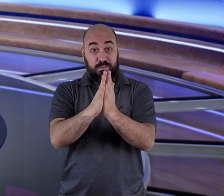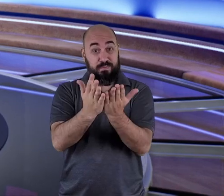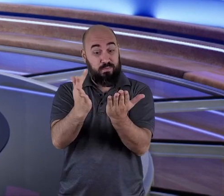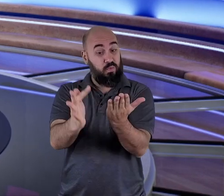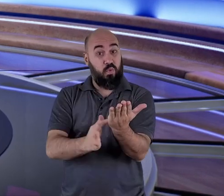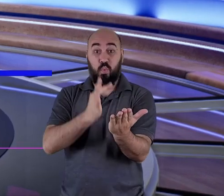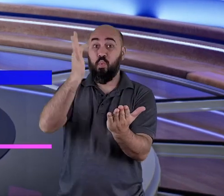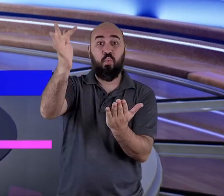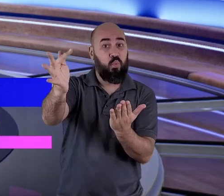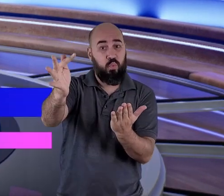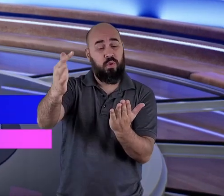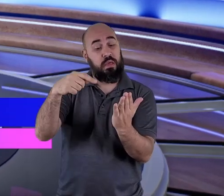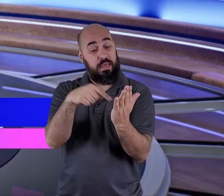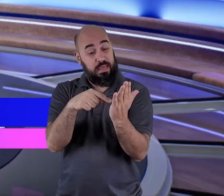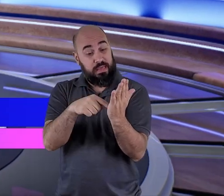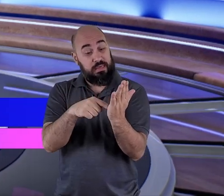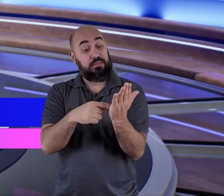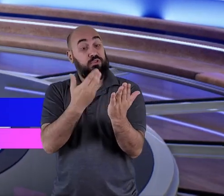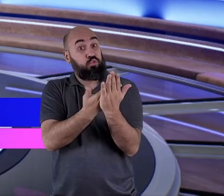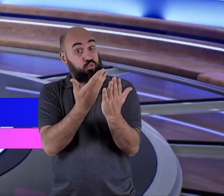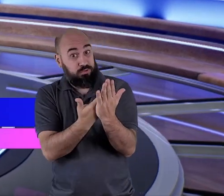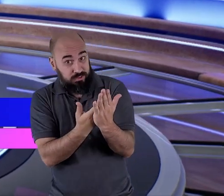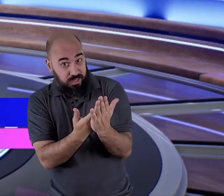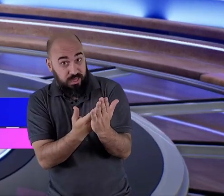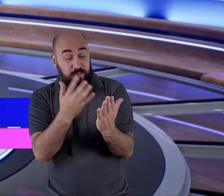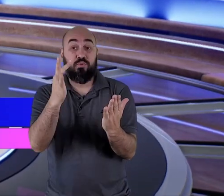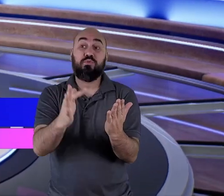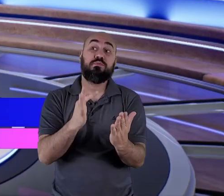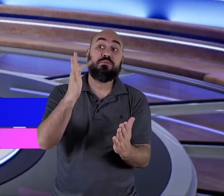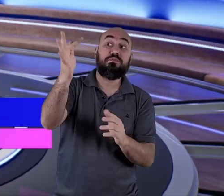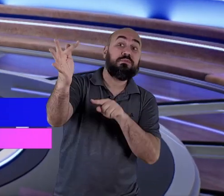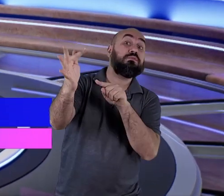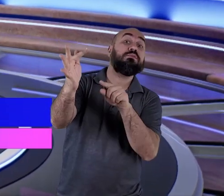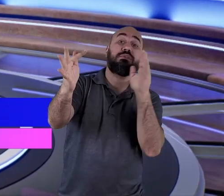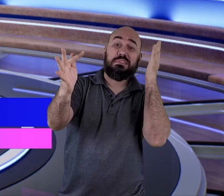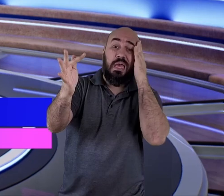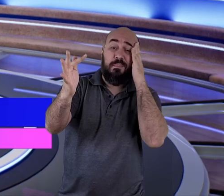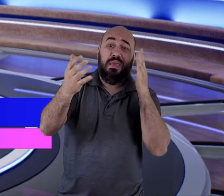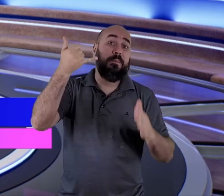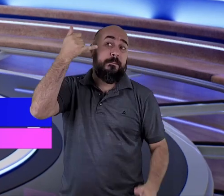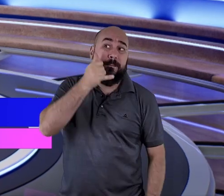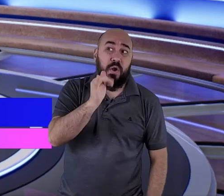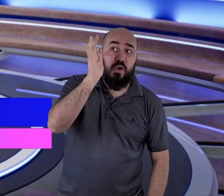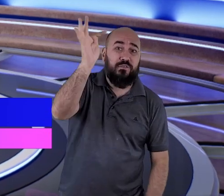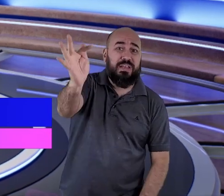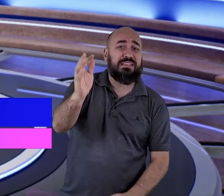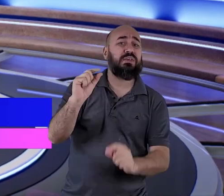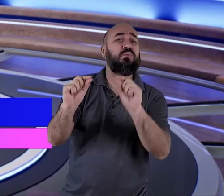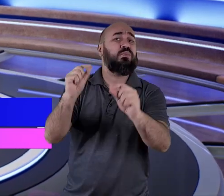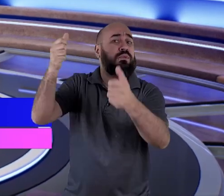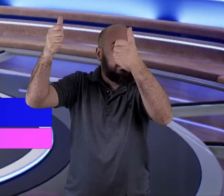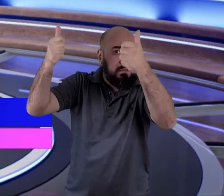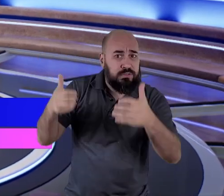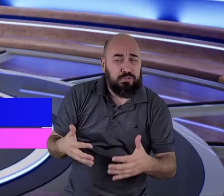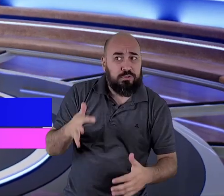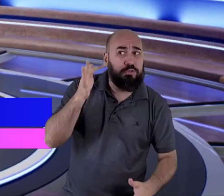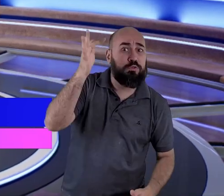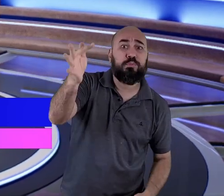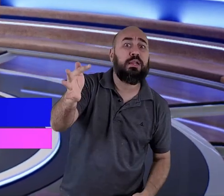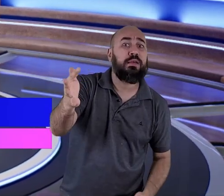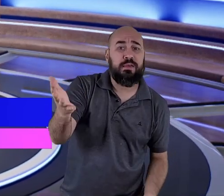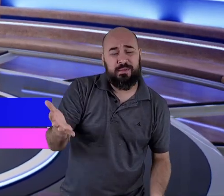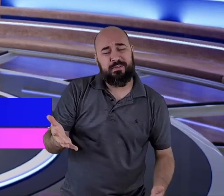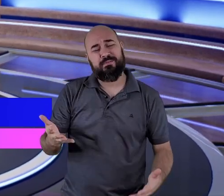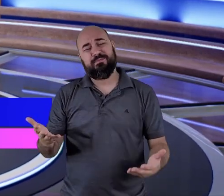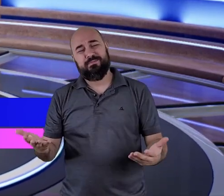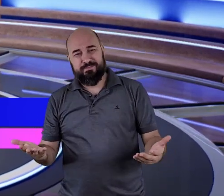Arena, porque discutimos a Bíblia, e do futuro, porque nós estudamos as profecias. E por falar em profecias, o